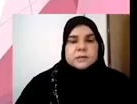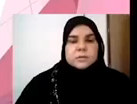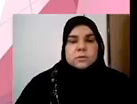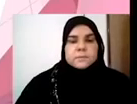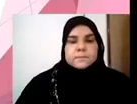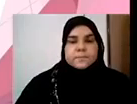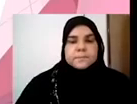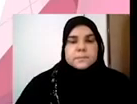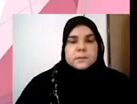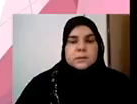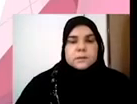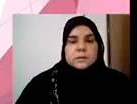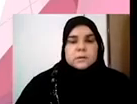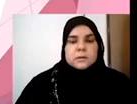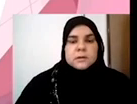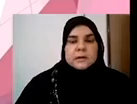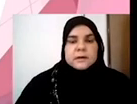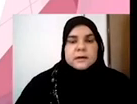elevado